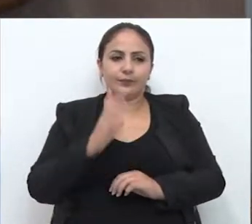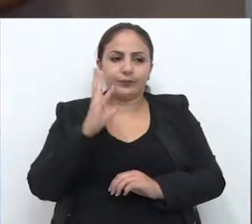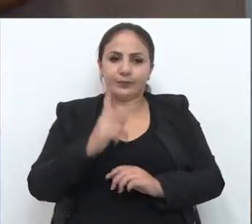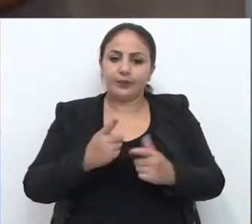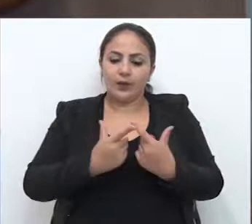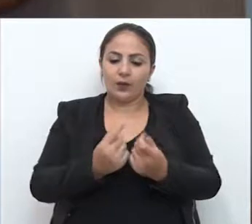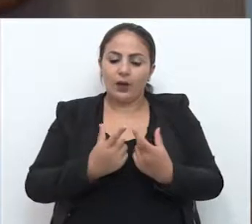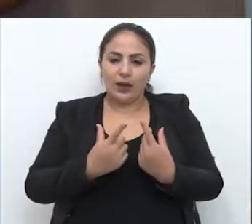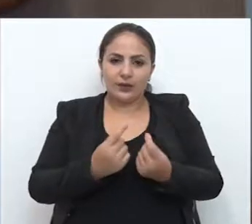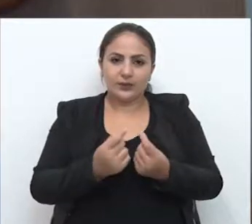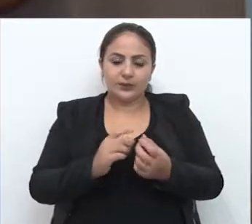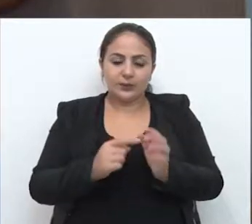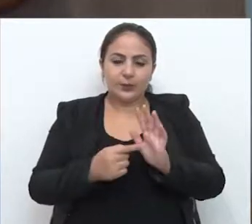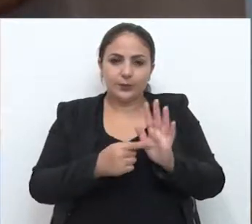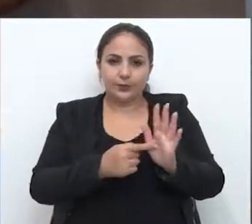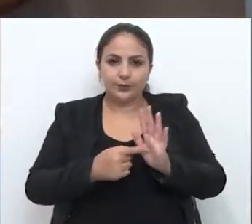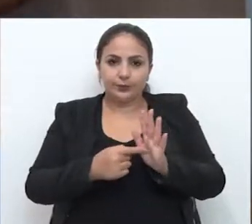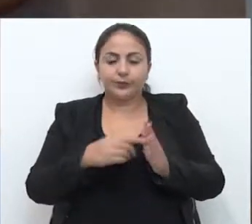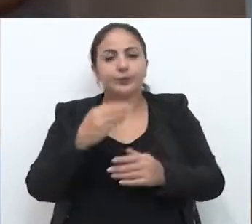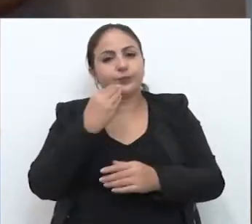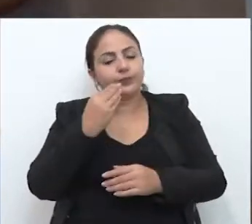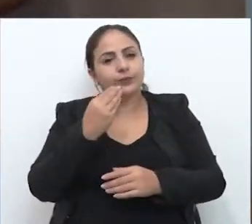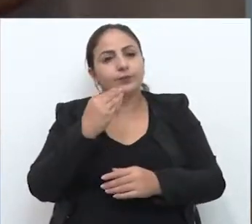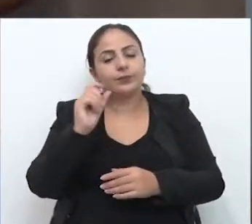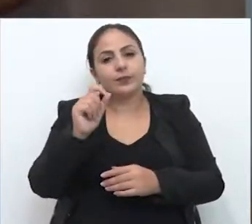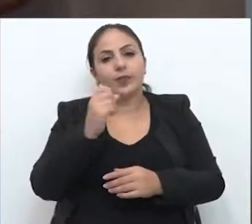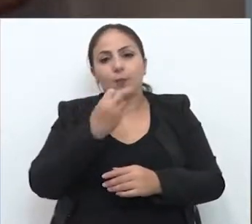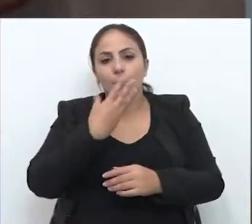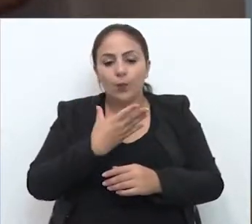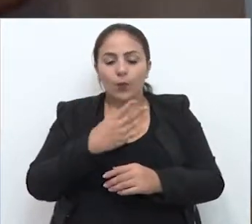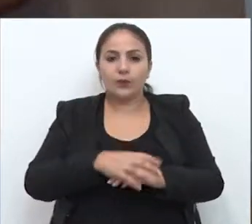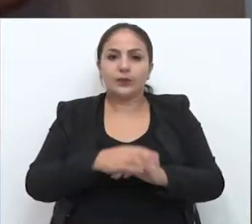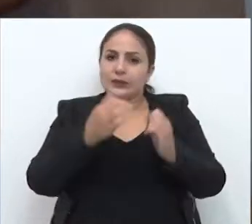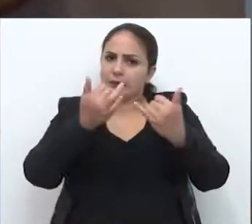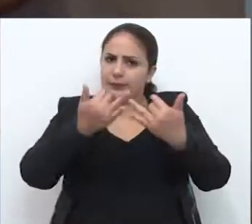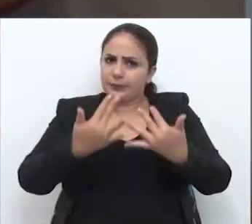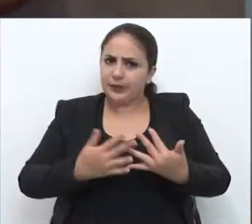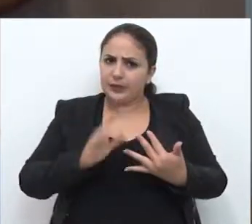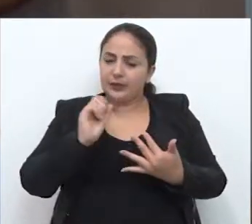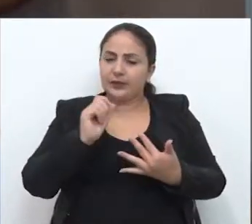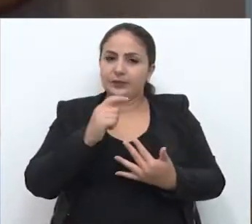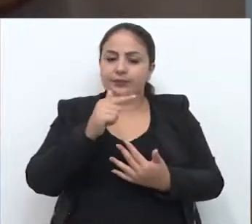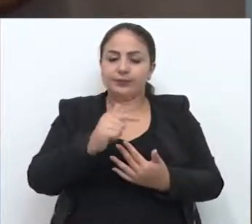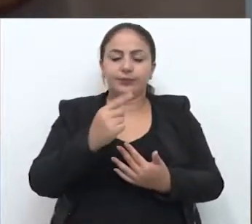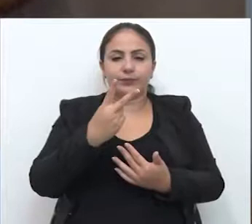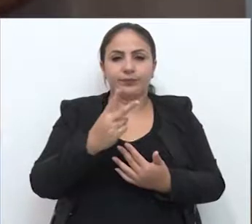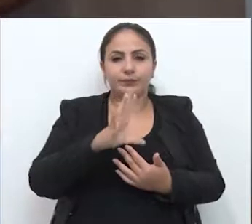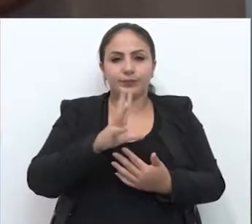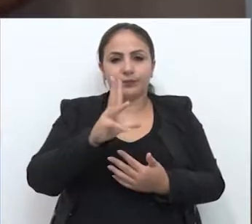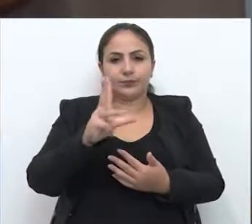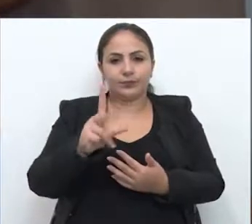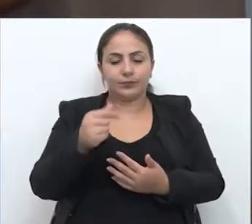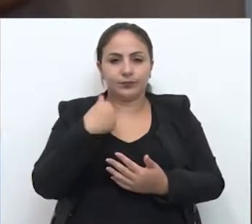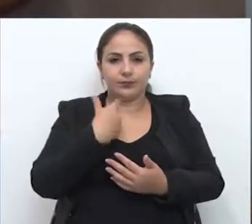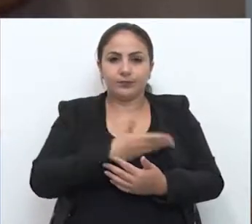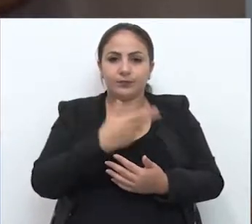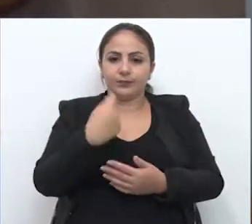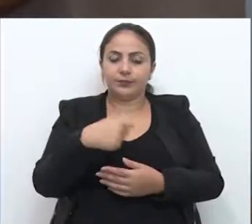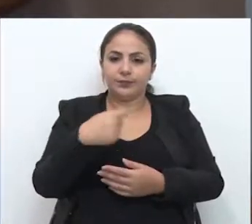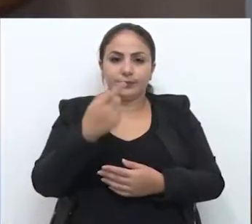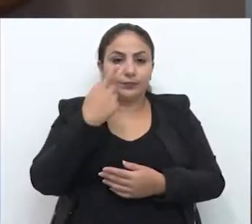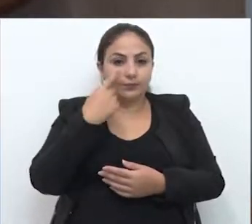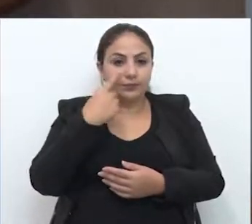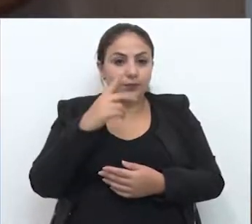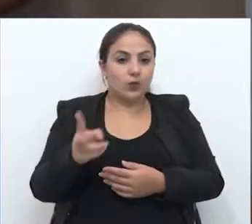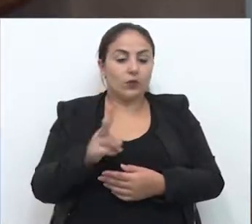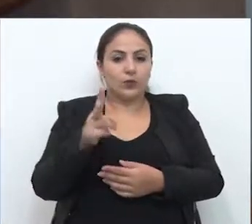deduzido das suas despesas liquidadas. É claro que é bom explicar que esses 72 milhões ainda devemos